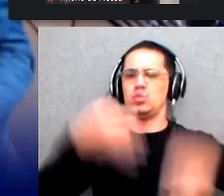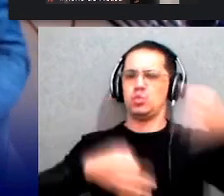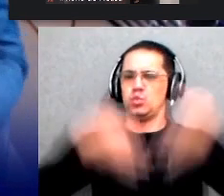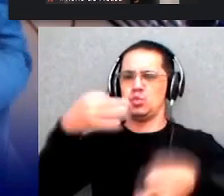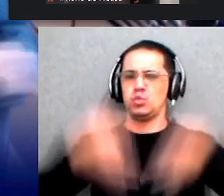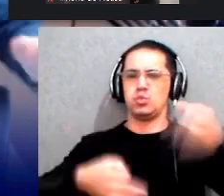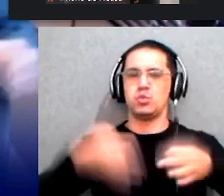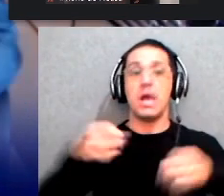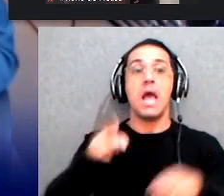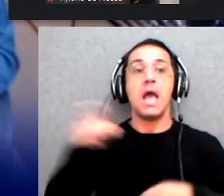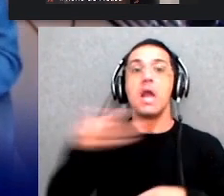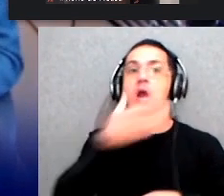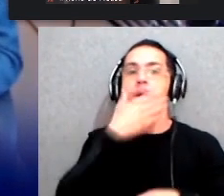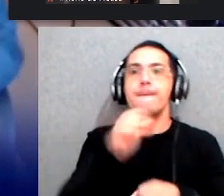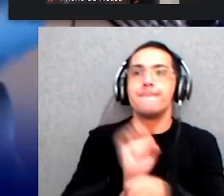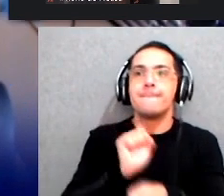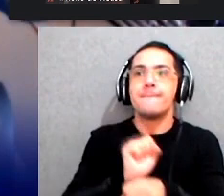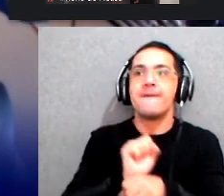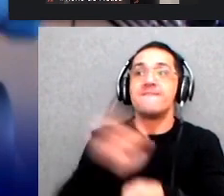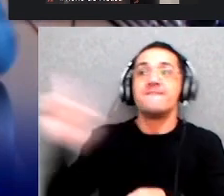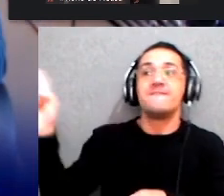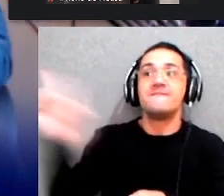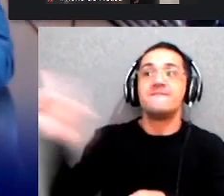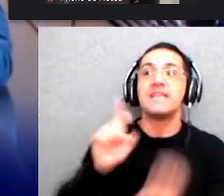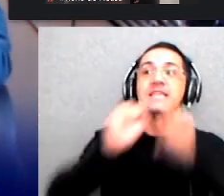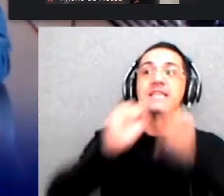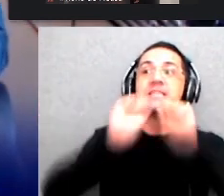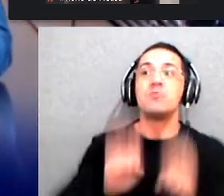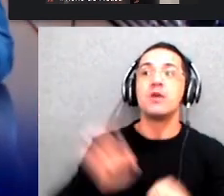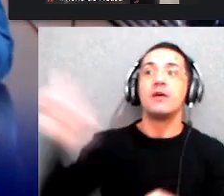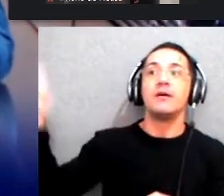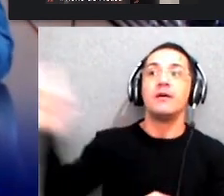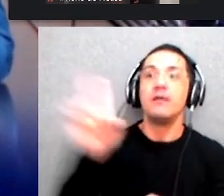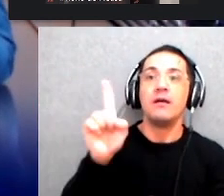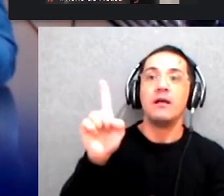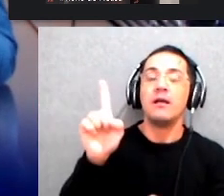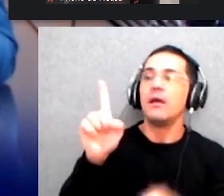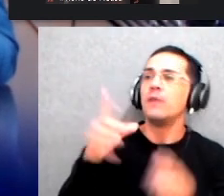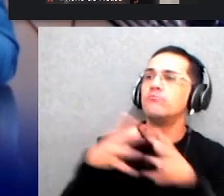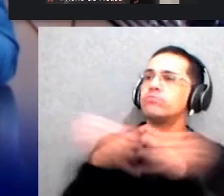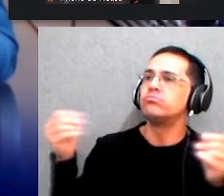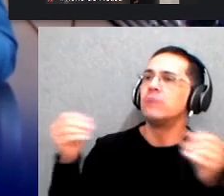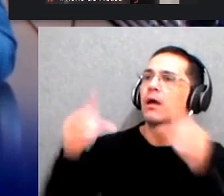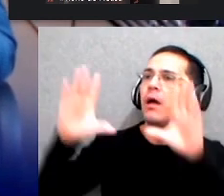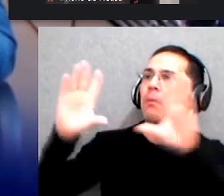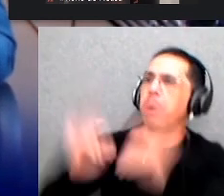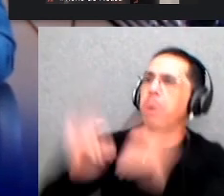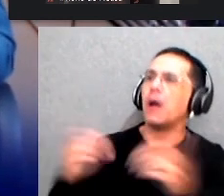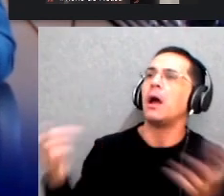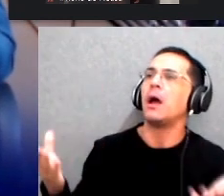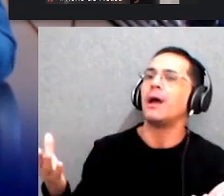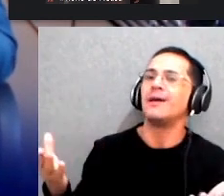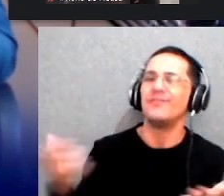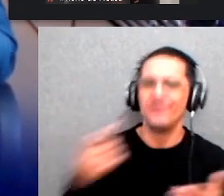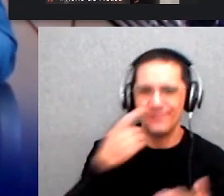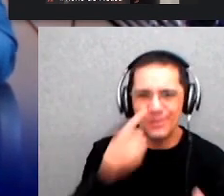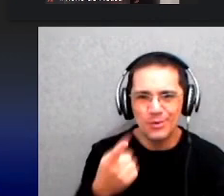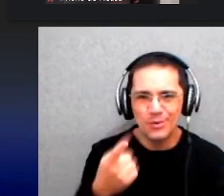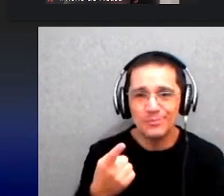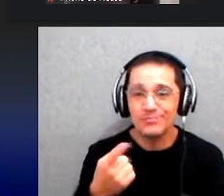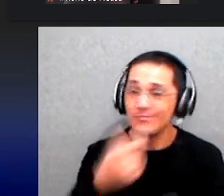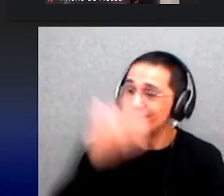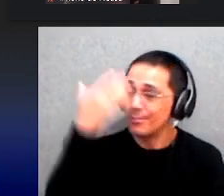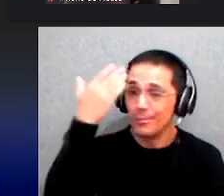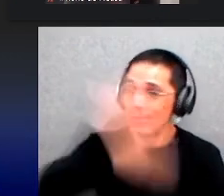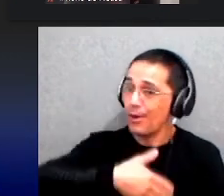mais importante, fosse o doutor Marcelo. Cadê o doutor Marcelo? Como é que fica o nosso júri, Rafa? Esse é o problema. Pois é, pois